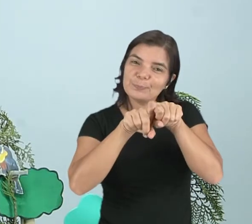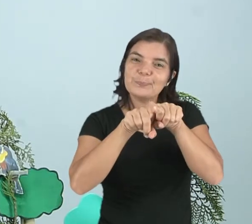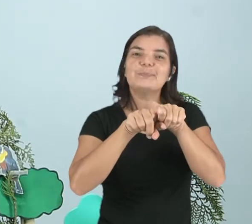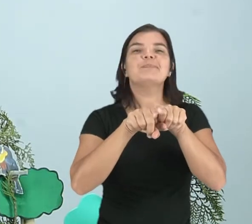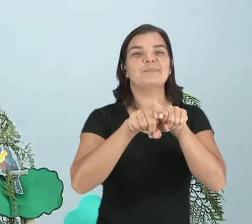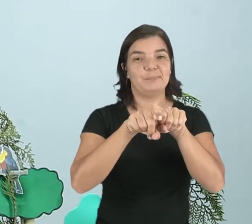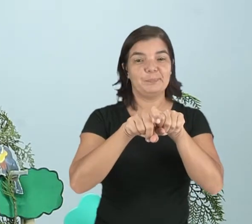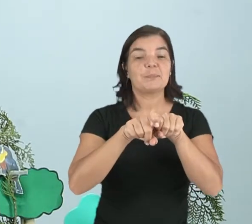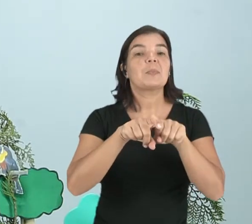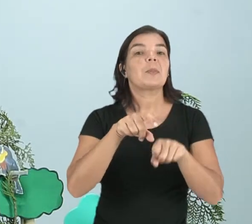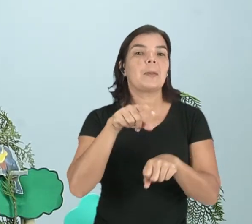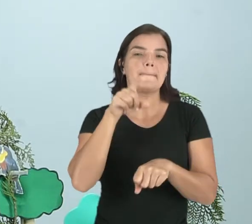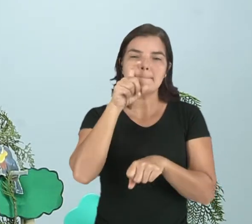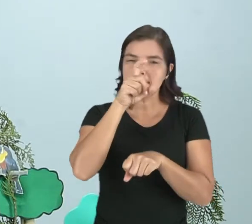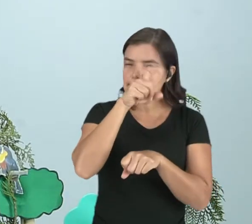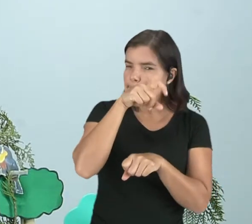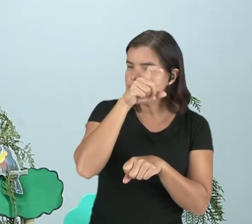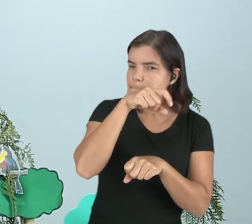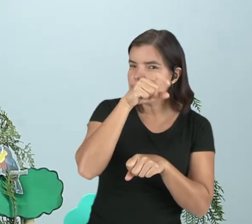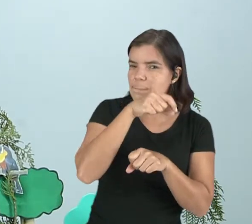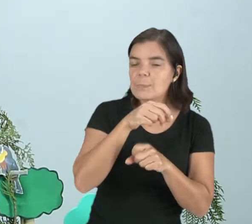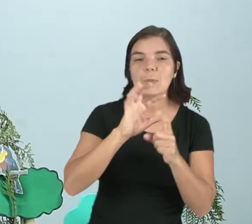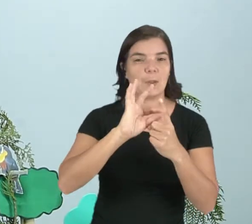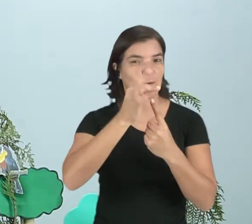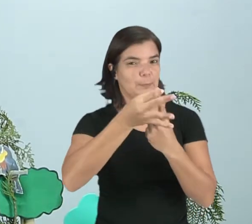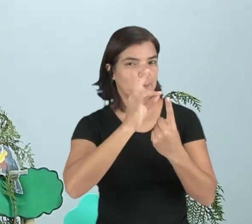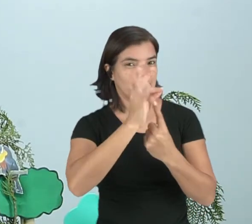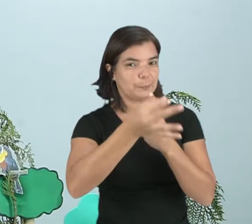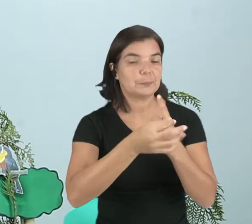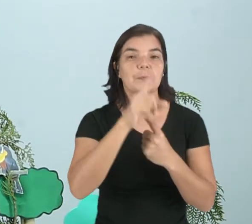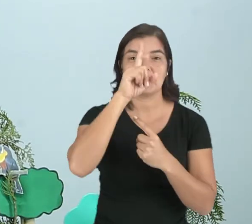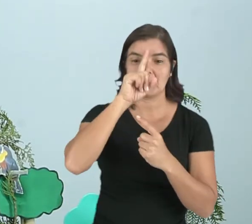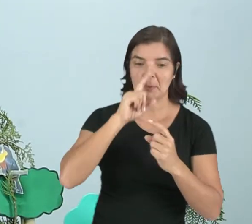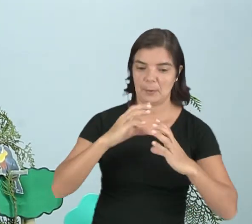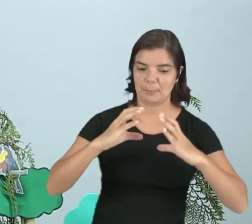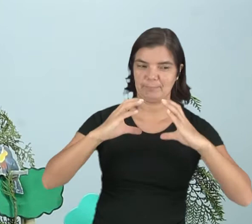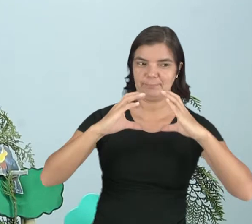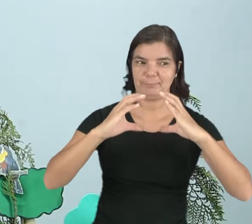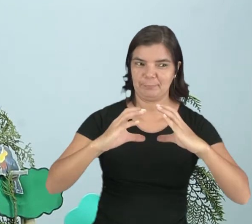Bica o mamão, a banana e o melão.